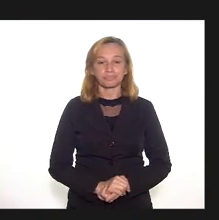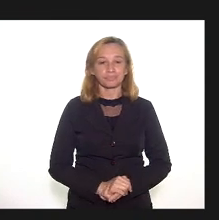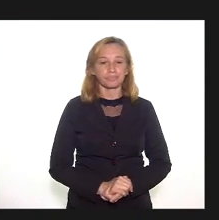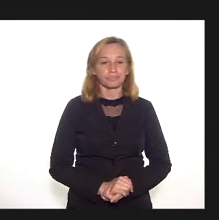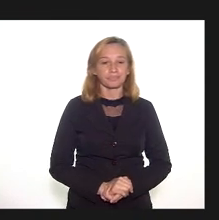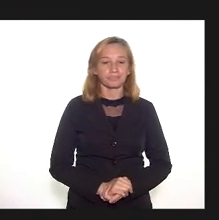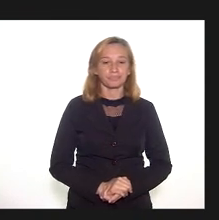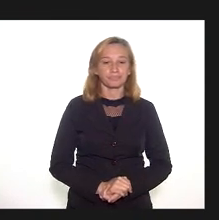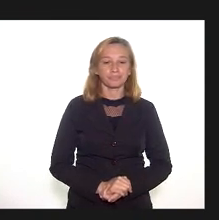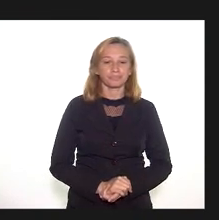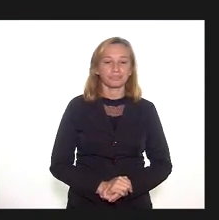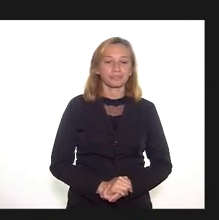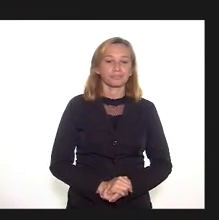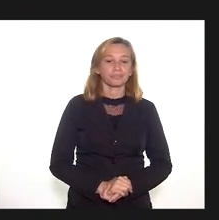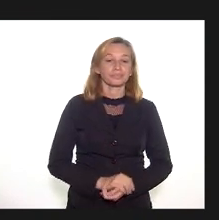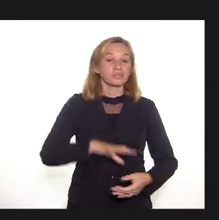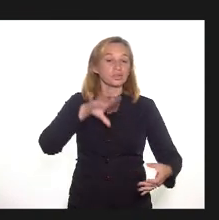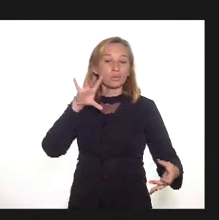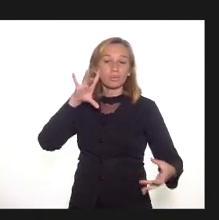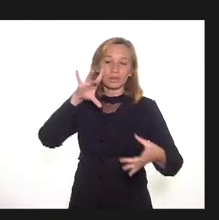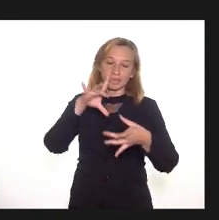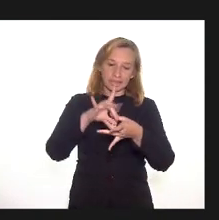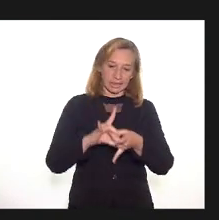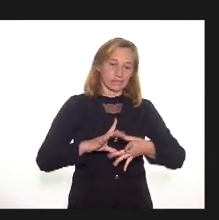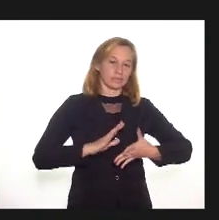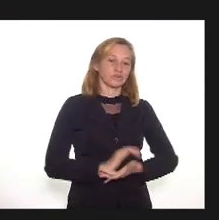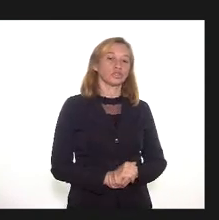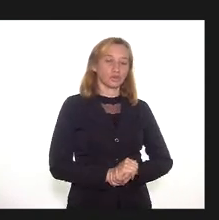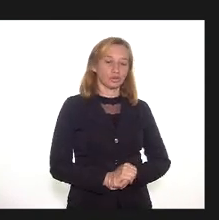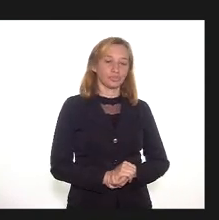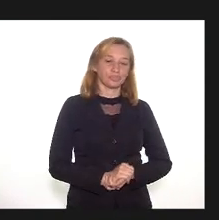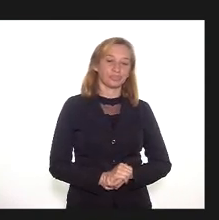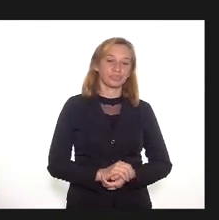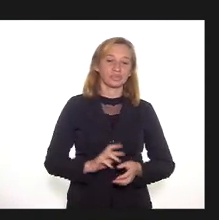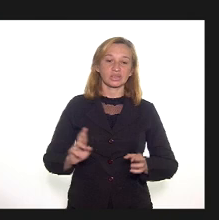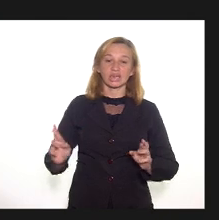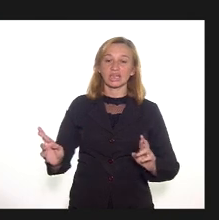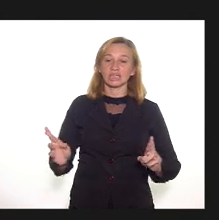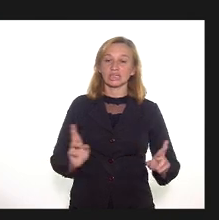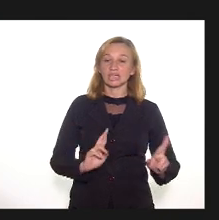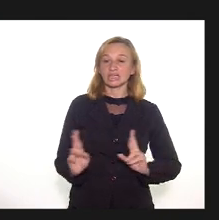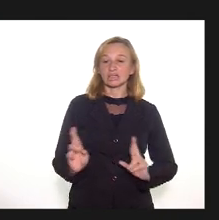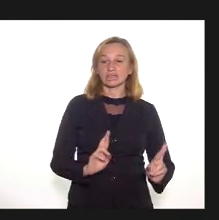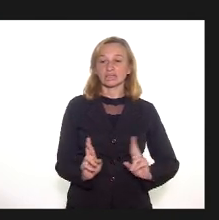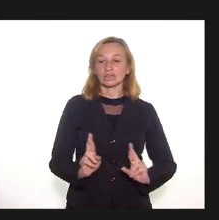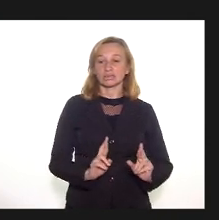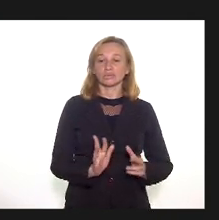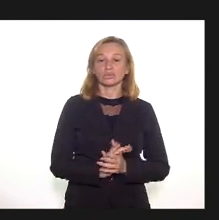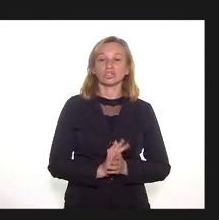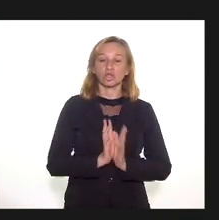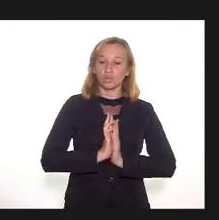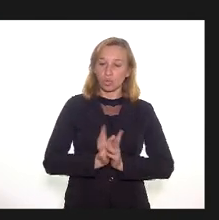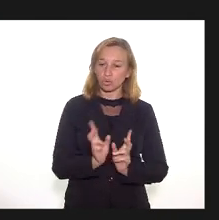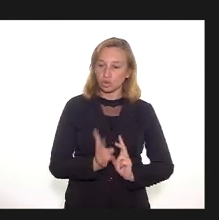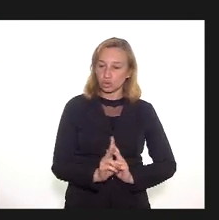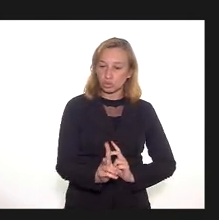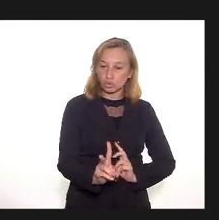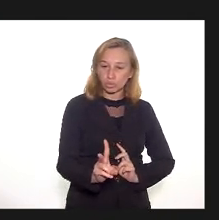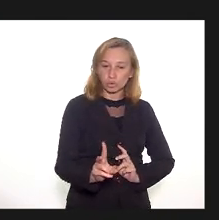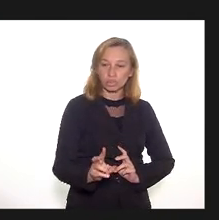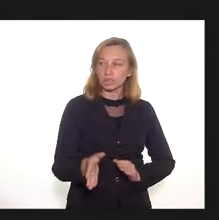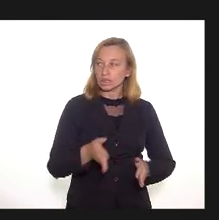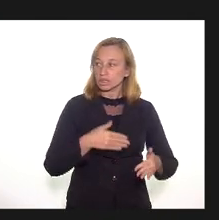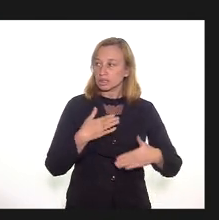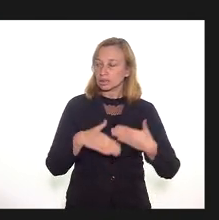complementares elas se associam e continuam nesse